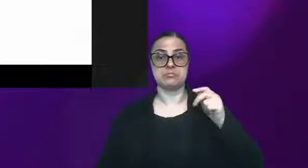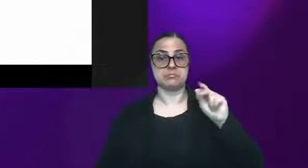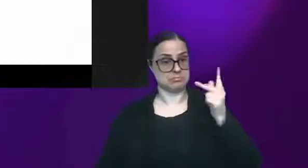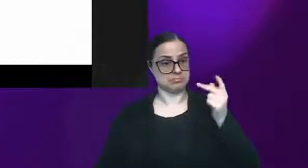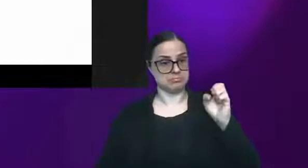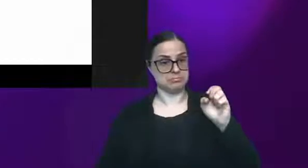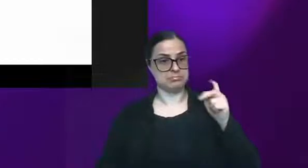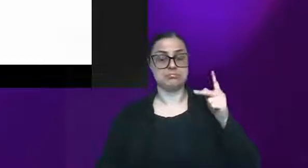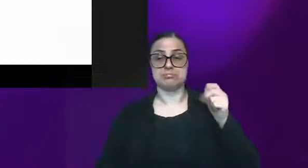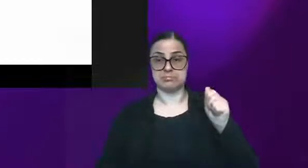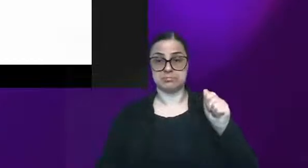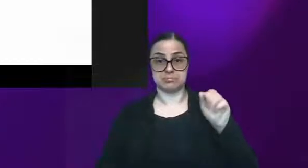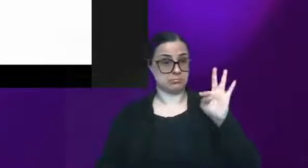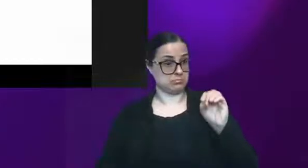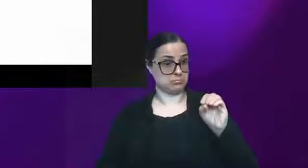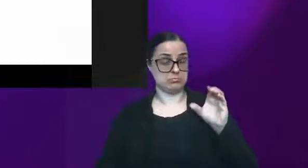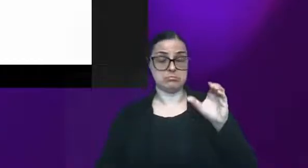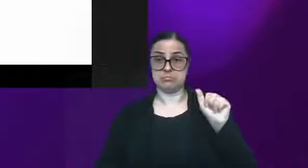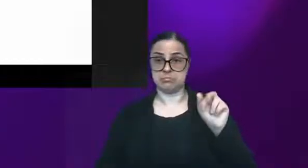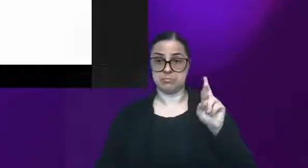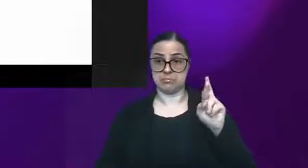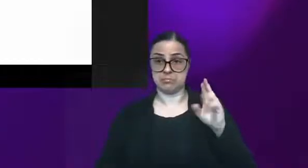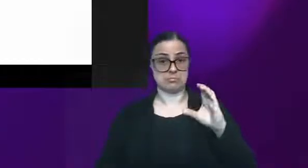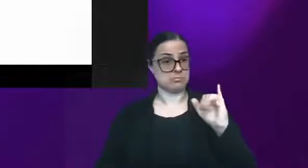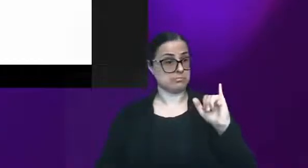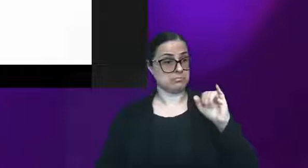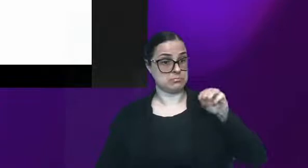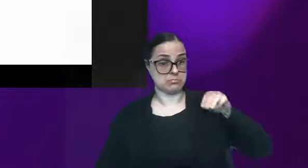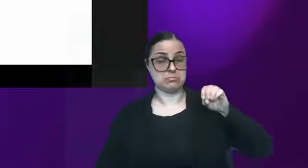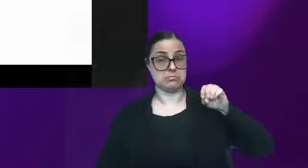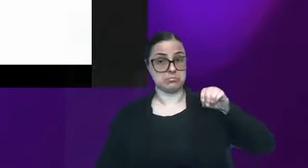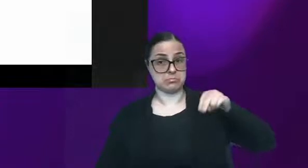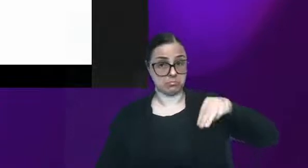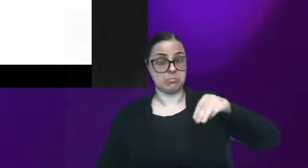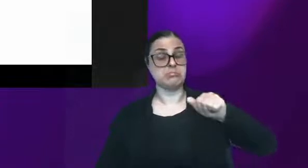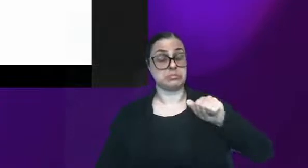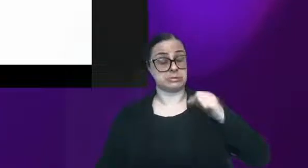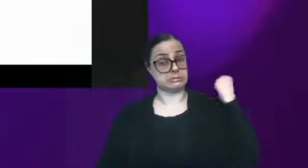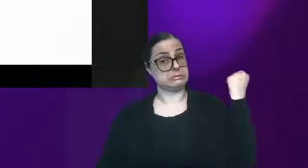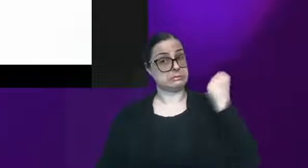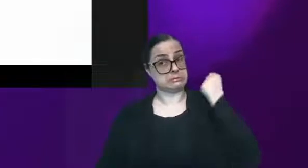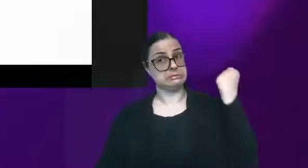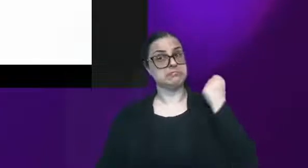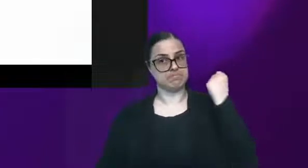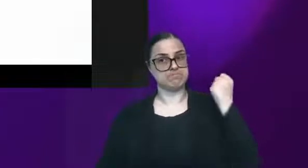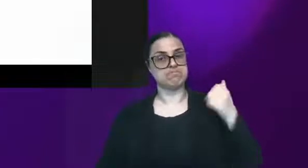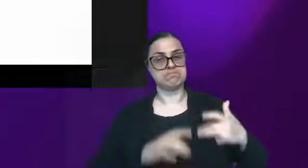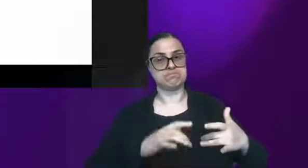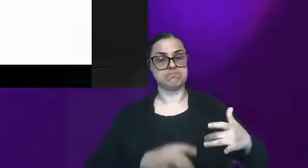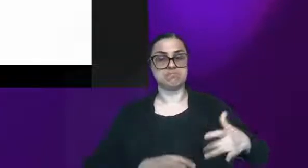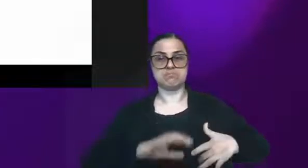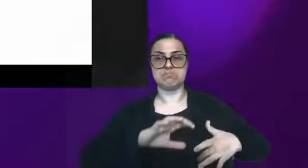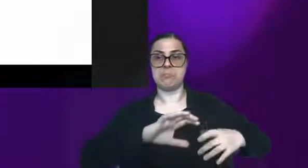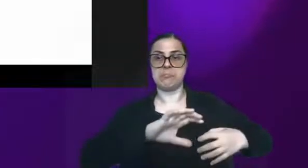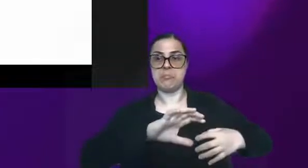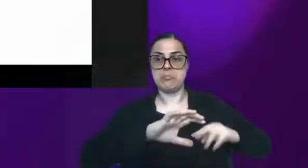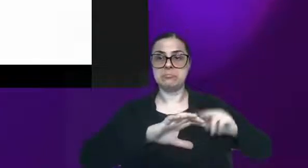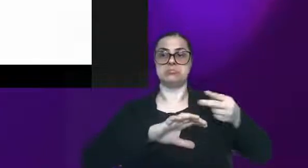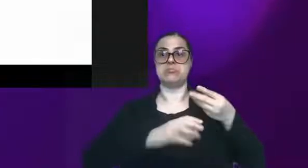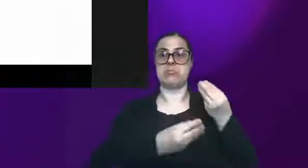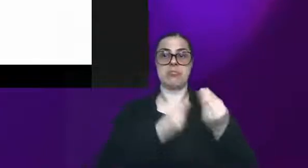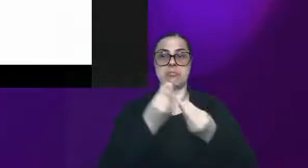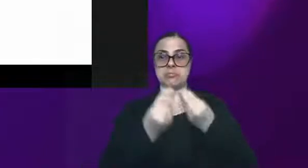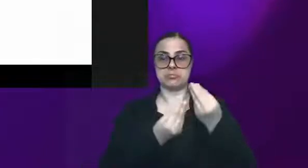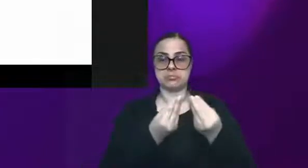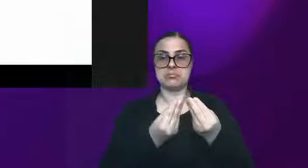facto lugar em doentes altamente selecionados para o transplante hepático. E que lugar é esse? É um lugar que tem que ser